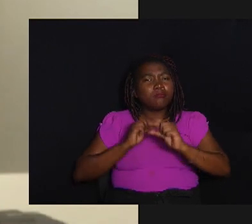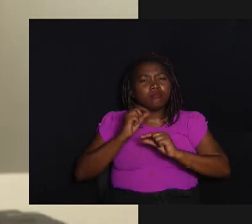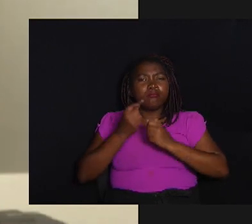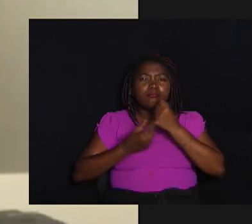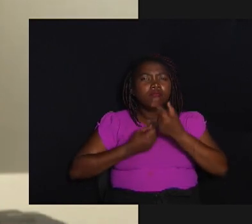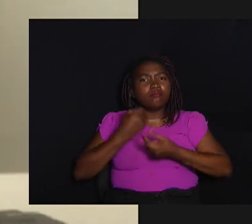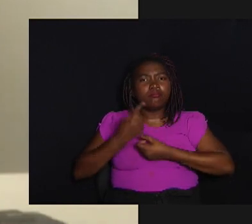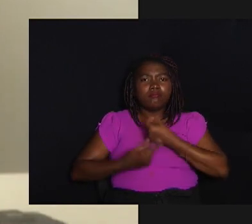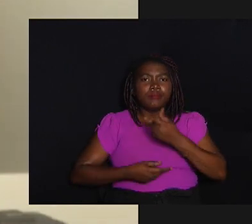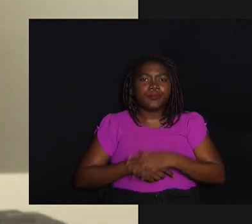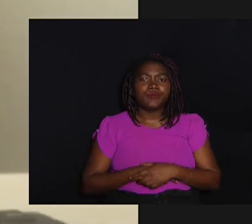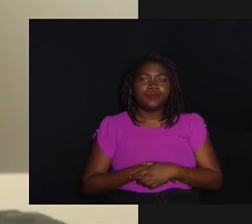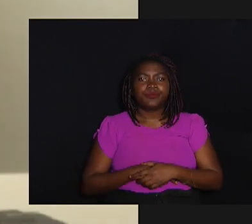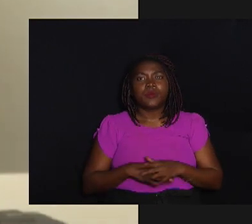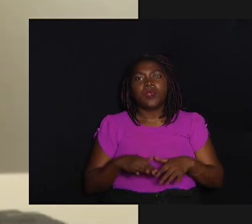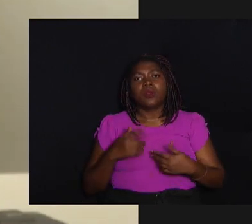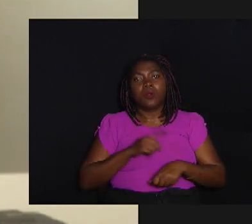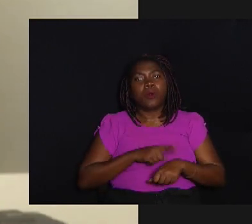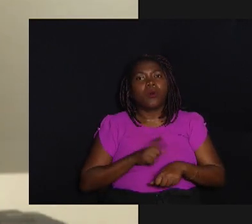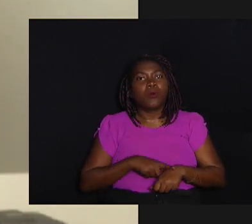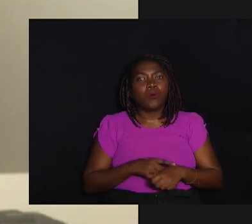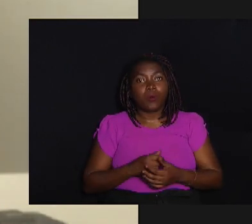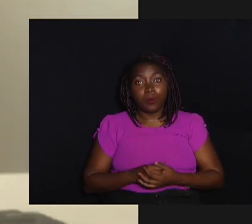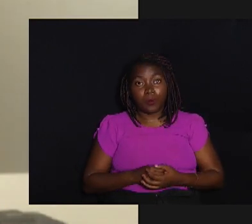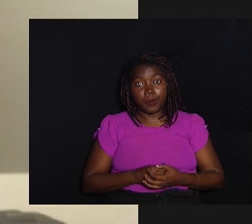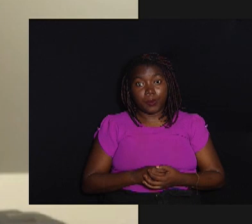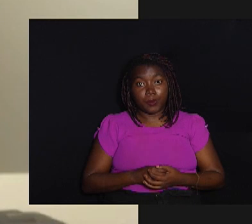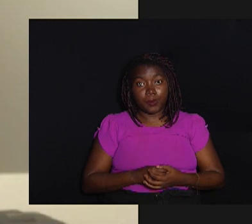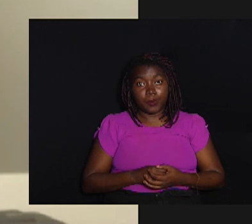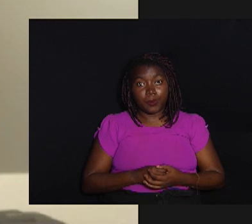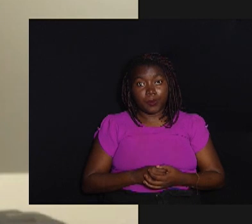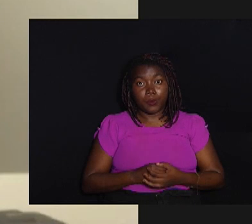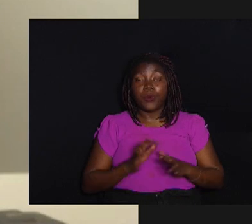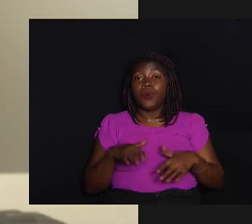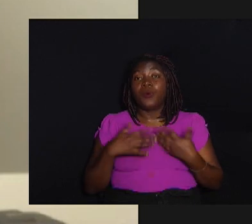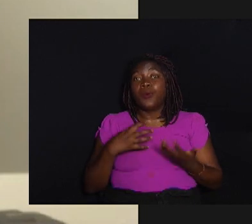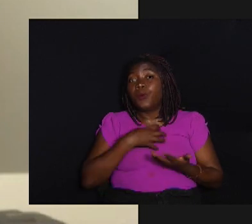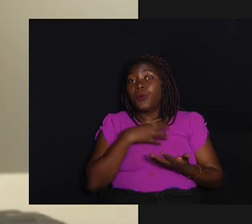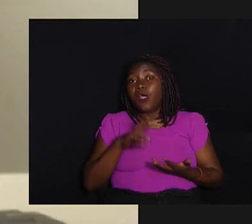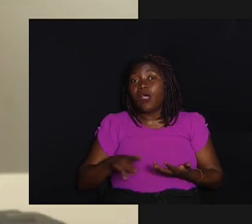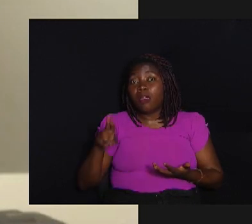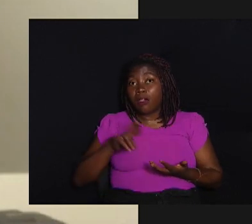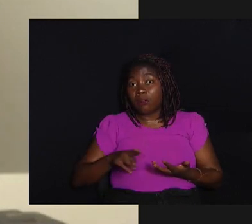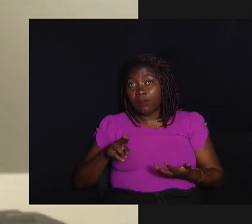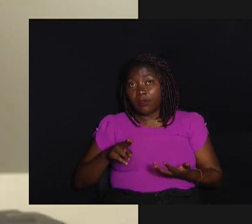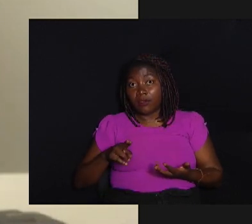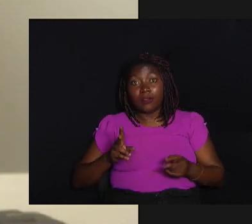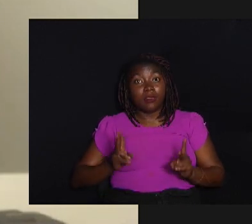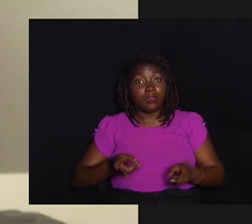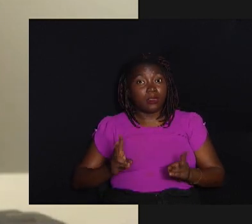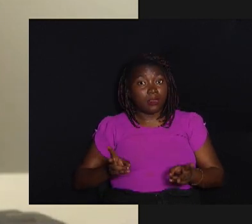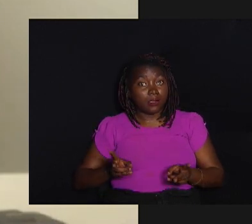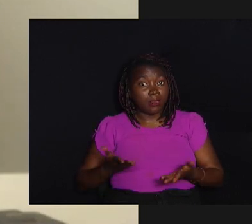esporádico, em que tempo, em quanto tempo, ou em que tipo de medida vai ser utilizada para preservar